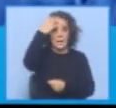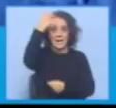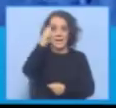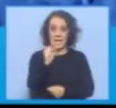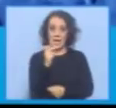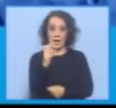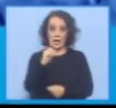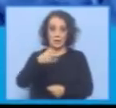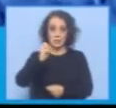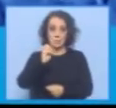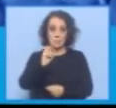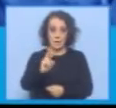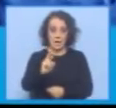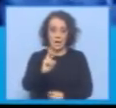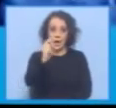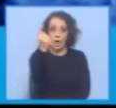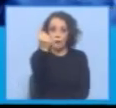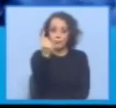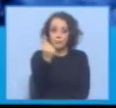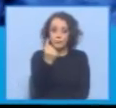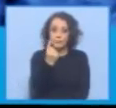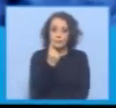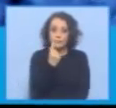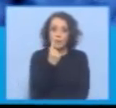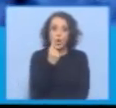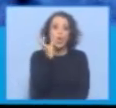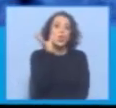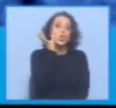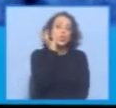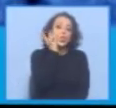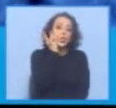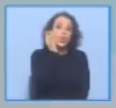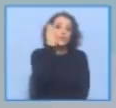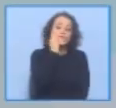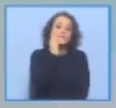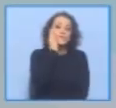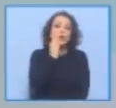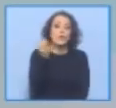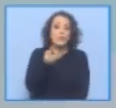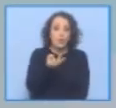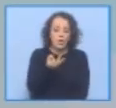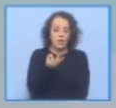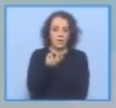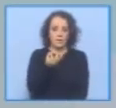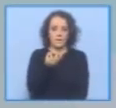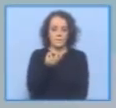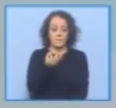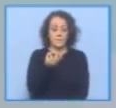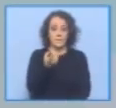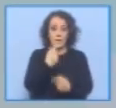não, aproximou-se e tocou-me a cara, me fez uma festinha.